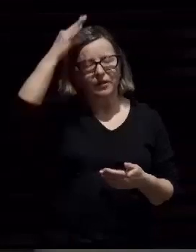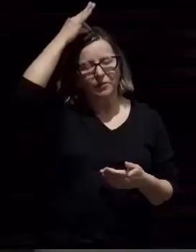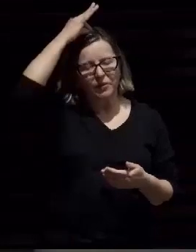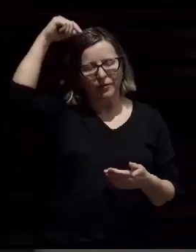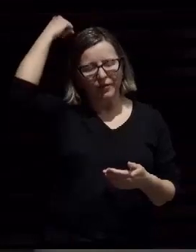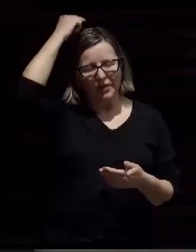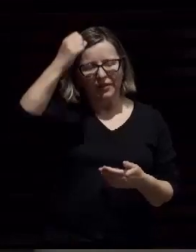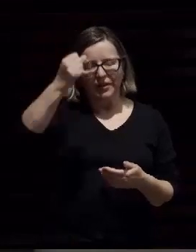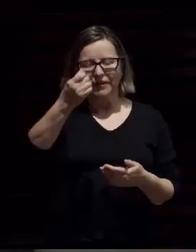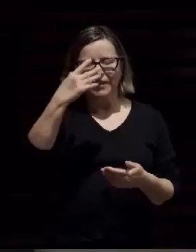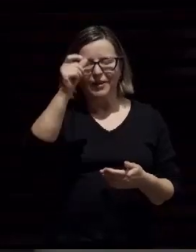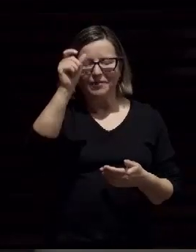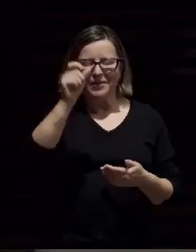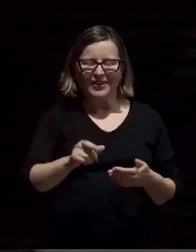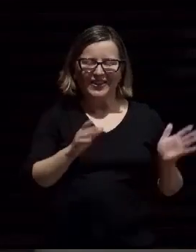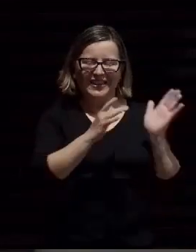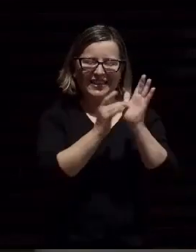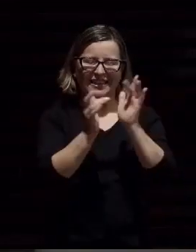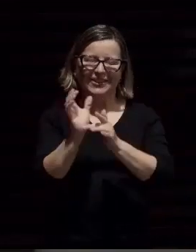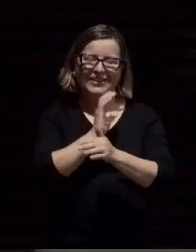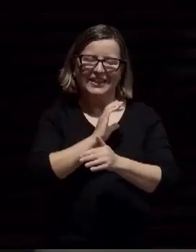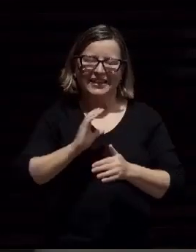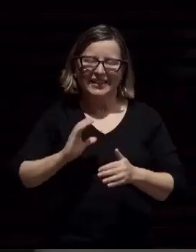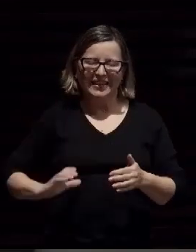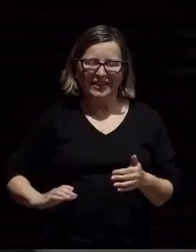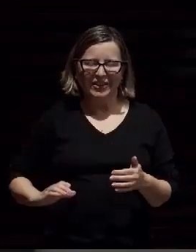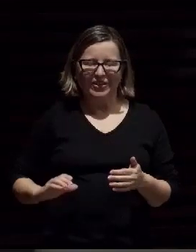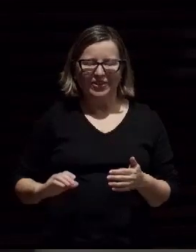Revela-nos a pessoa de Jesus Cristo.